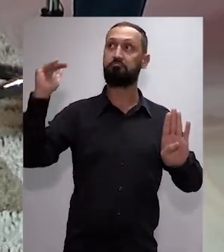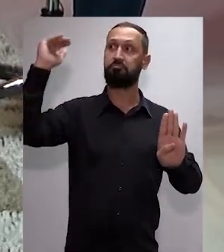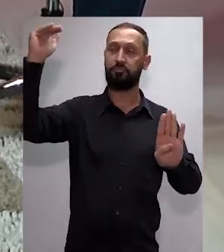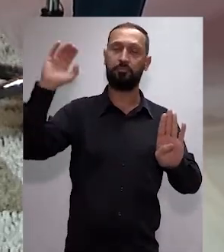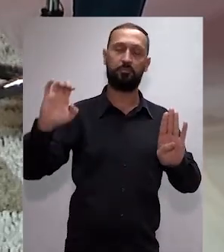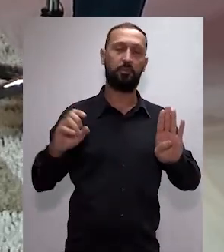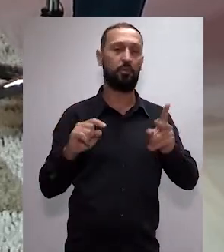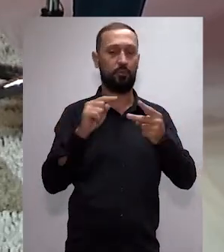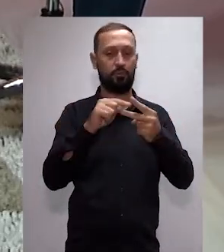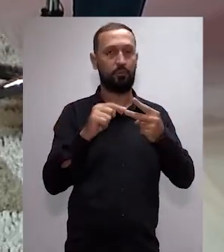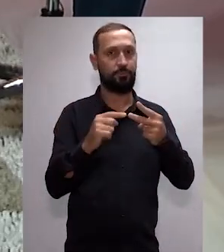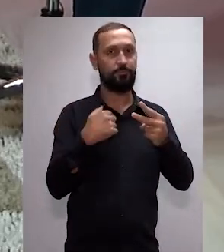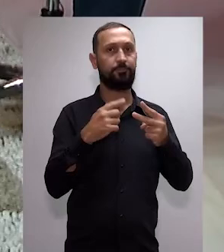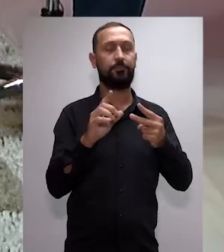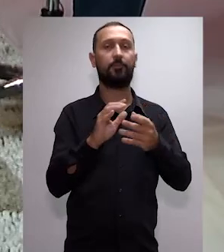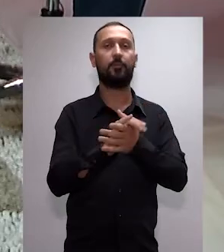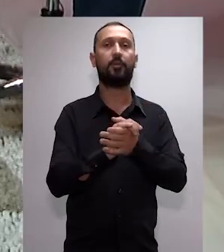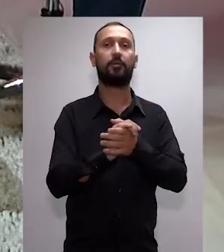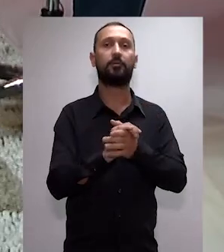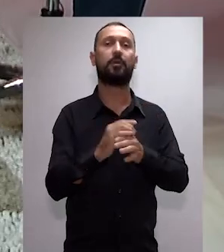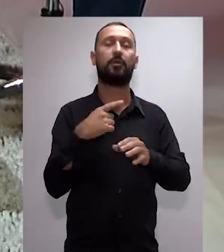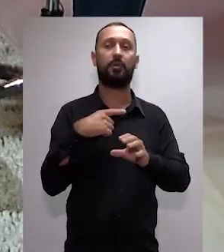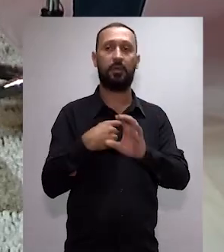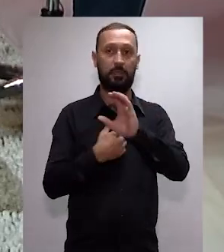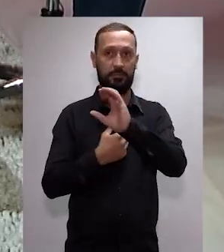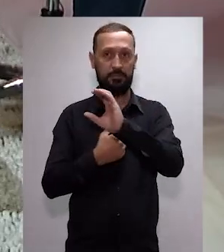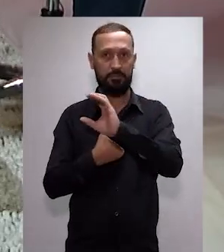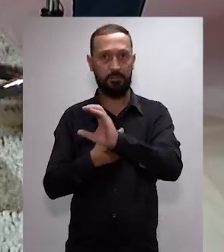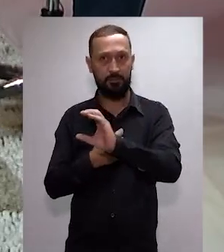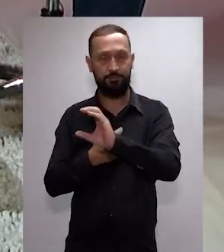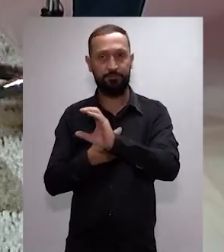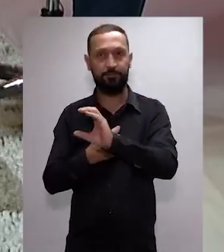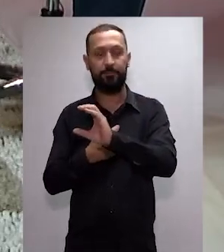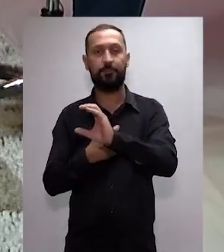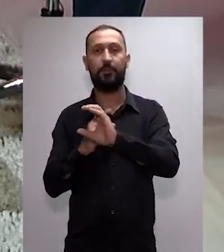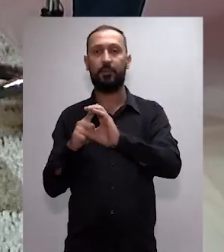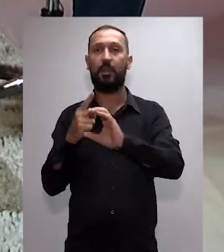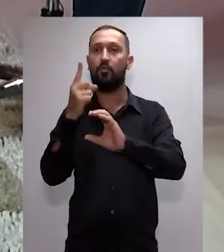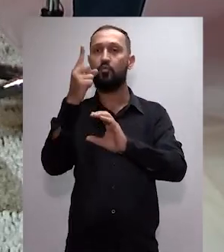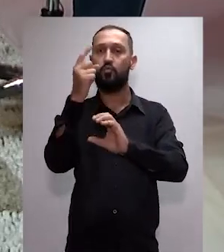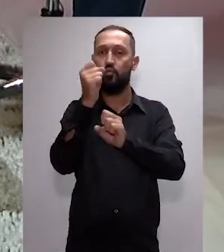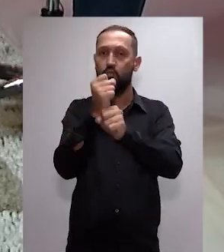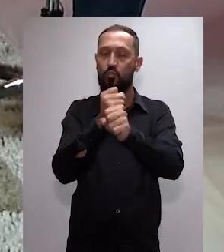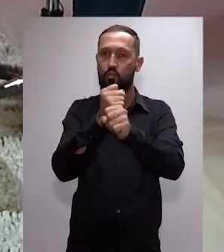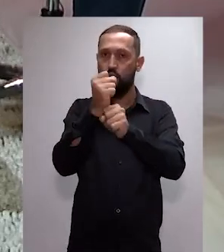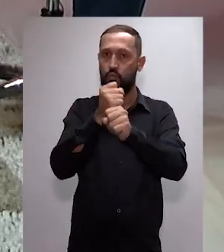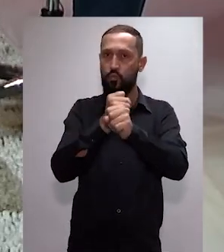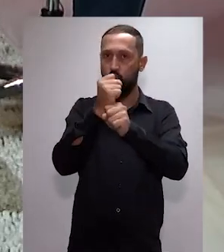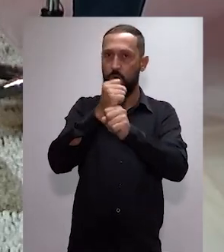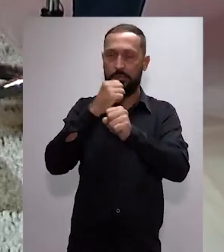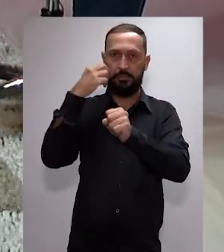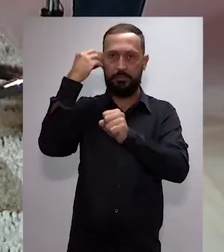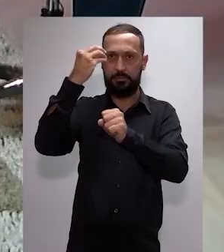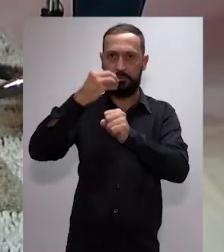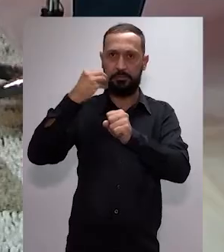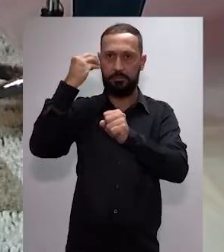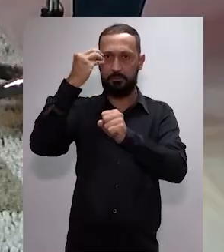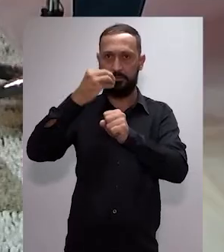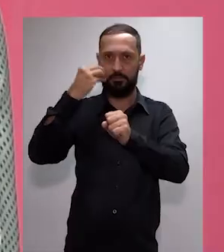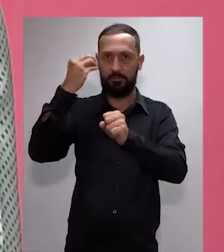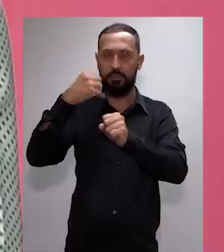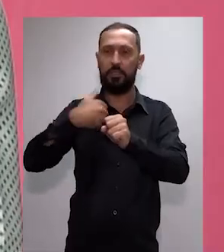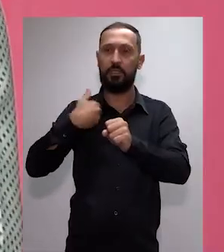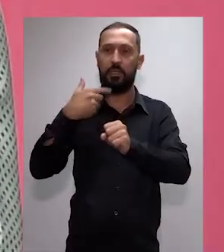alta? Tem 2 formas. O candidato que tem a categoria C, ele tem que ter 1 ano nessa categoria C,